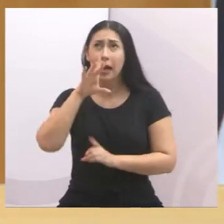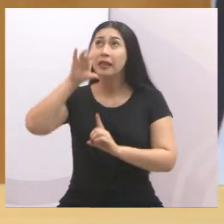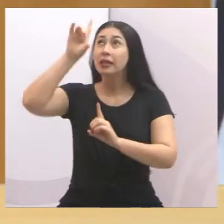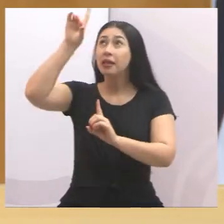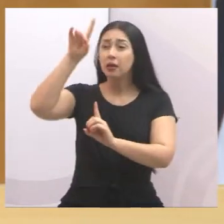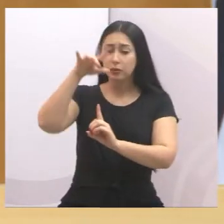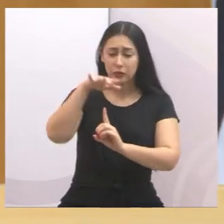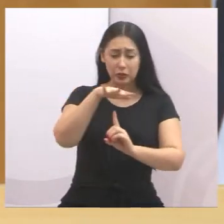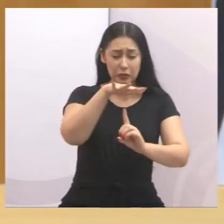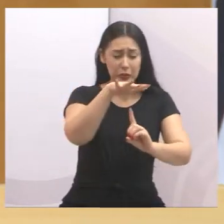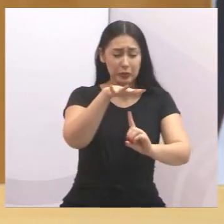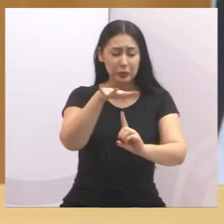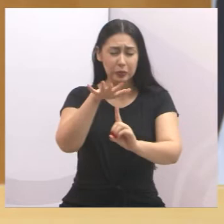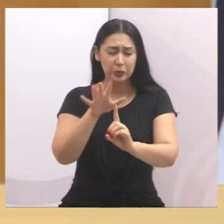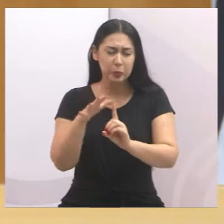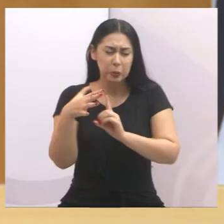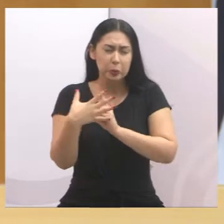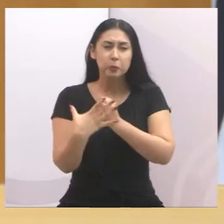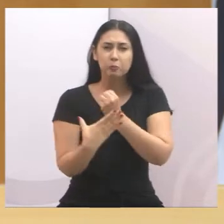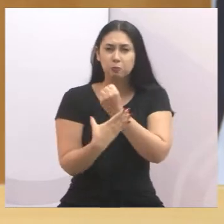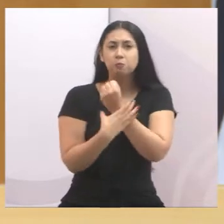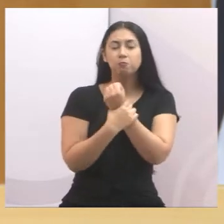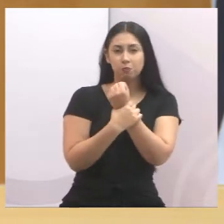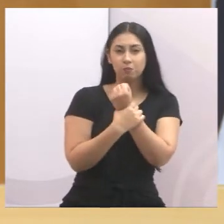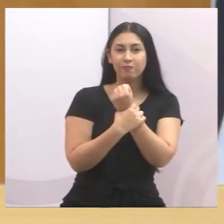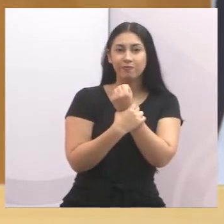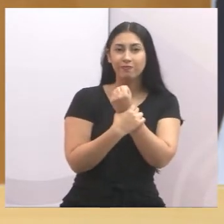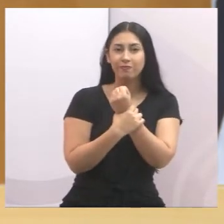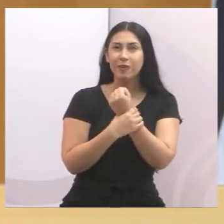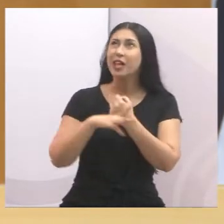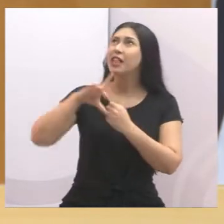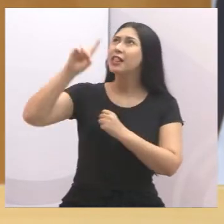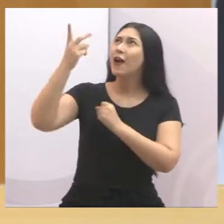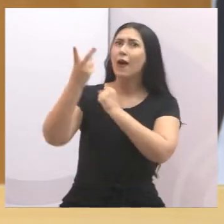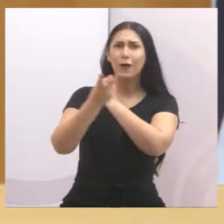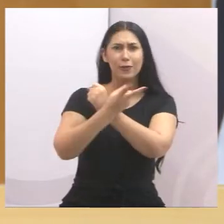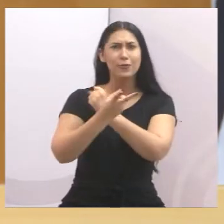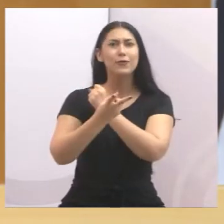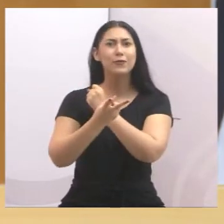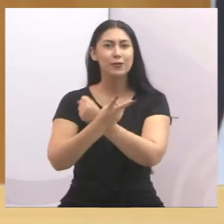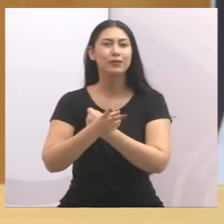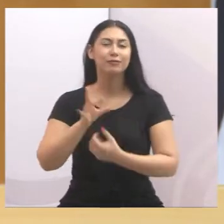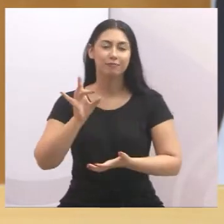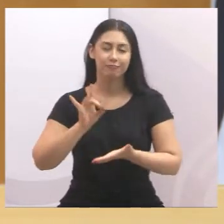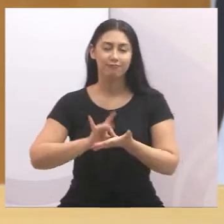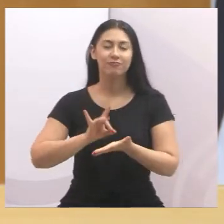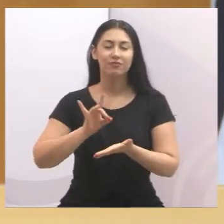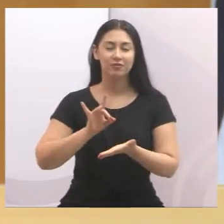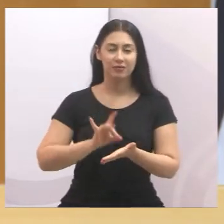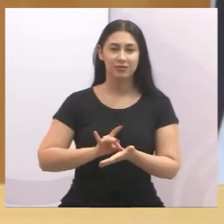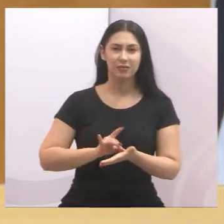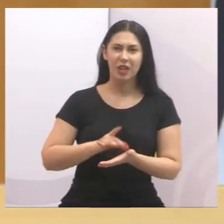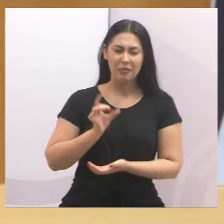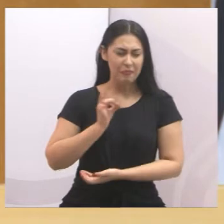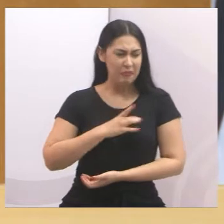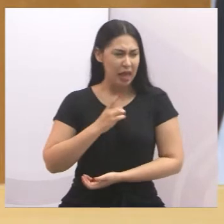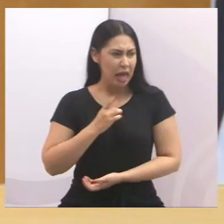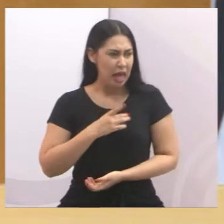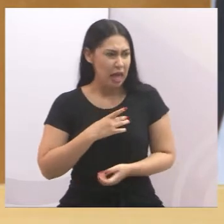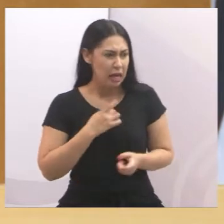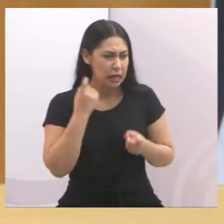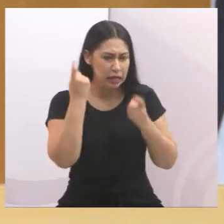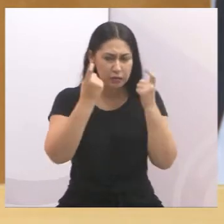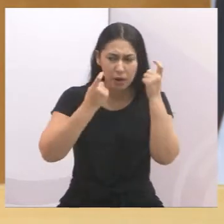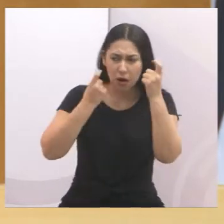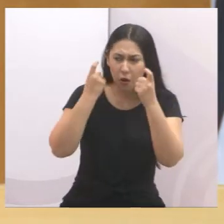cobrirá, e debaixo de suas asas estarás seguro. Escudo e proteção é sua verdade. Não temerás o terror